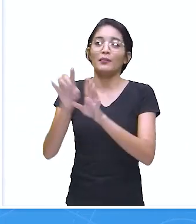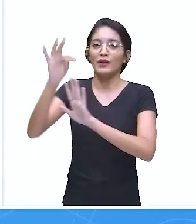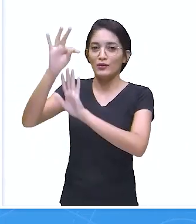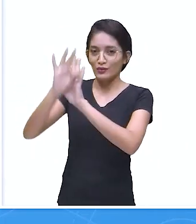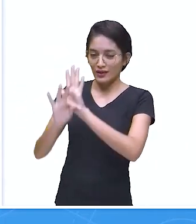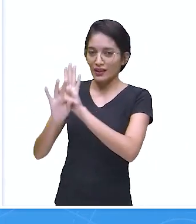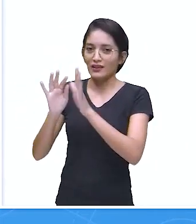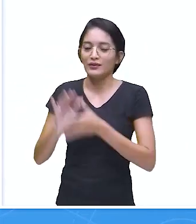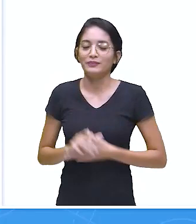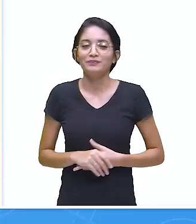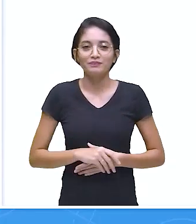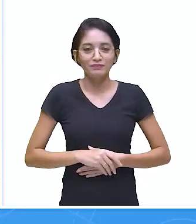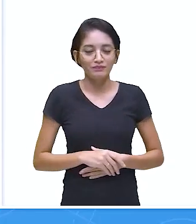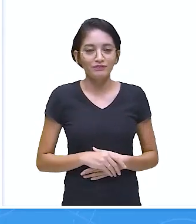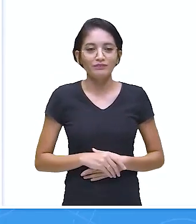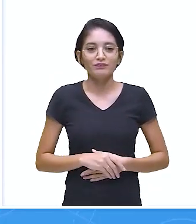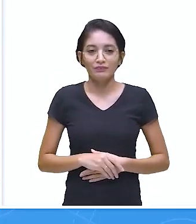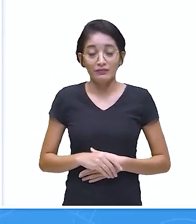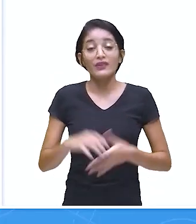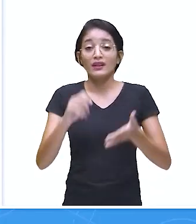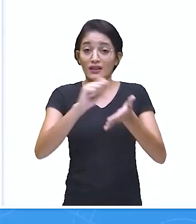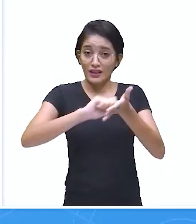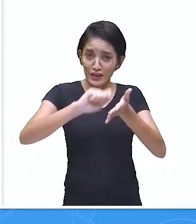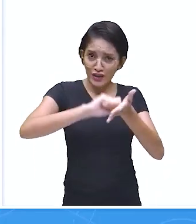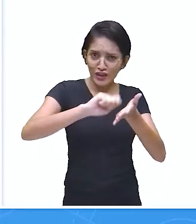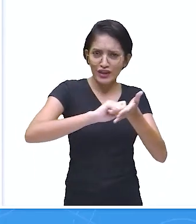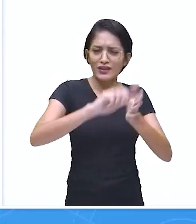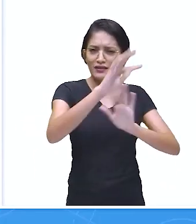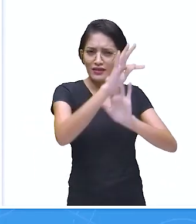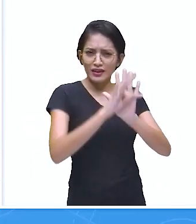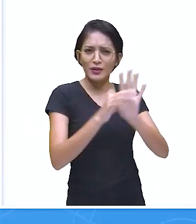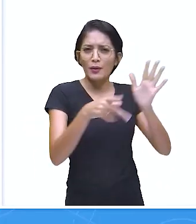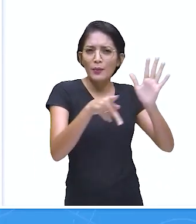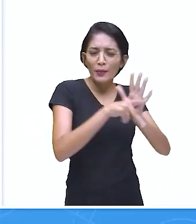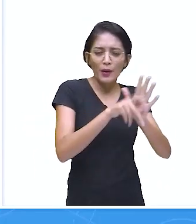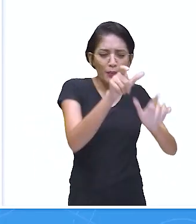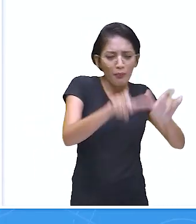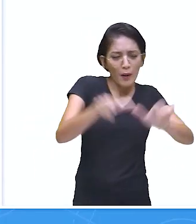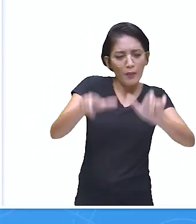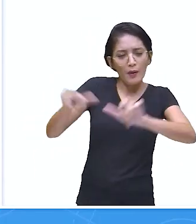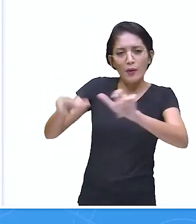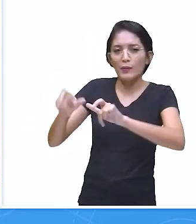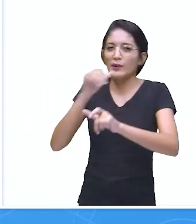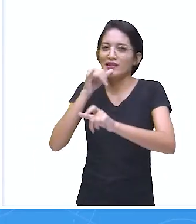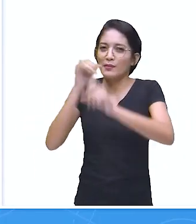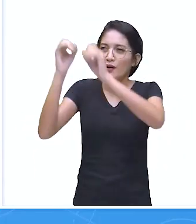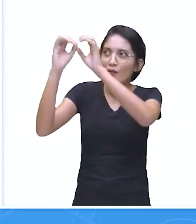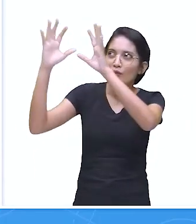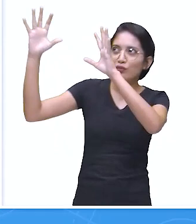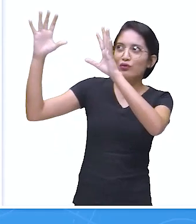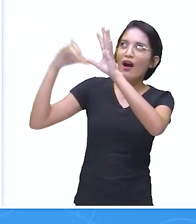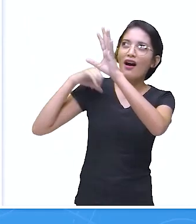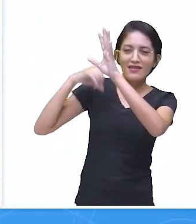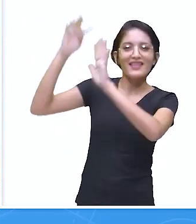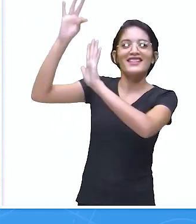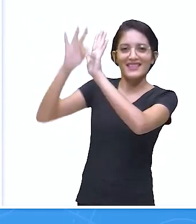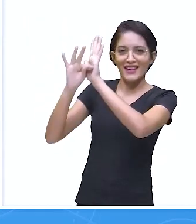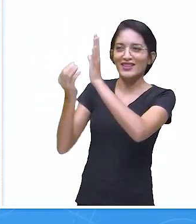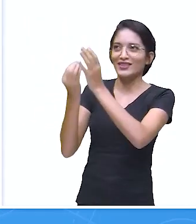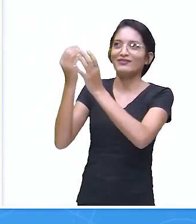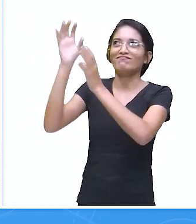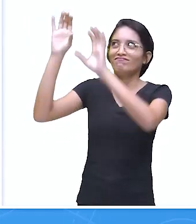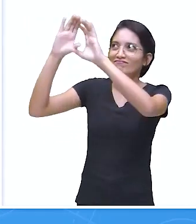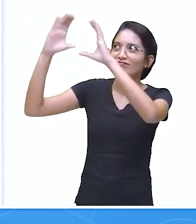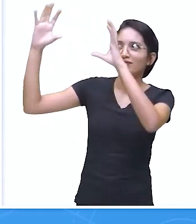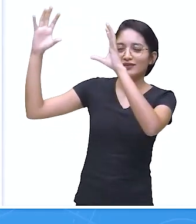a linguagem verbal, que é a escrita, que é o texto dos personagens que falam ali nos balões e tudo mais. Você já leu tirinha, eu